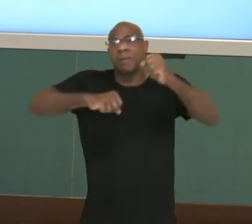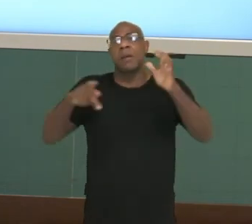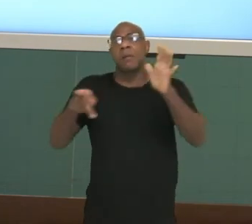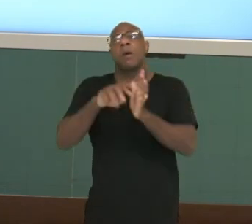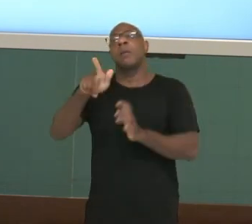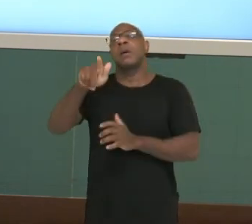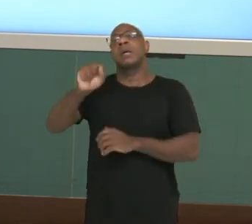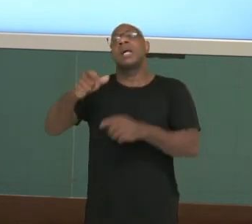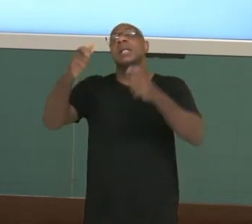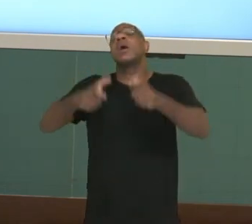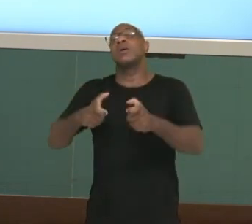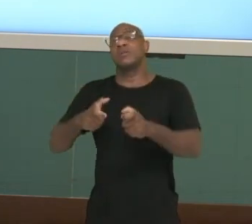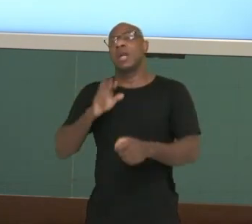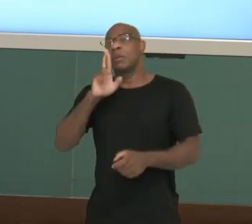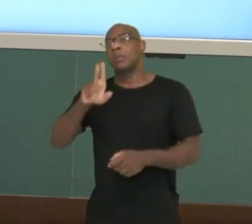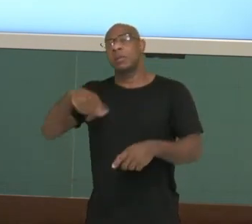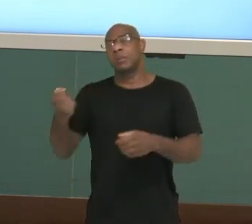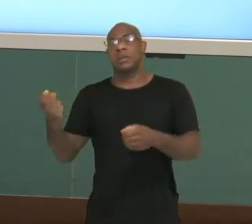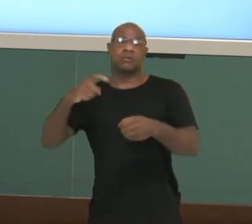gente está aguardando você.